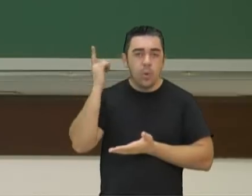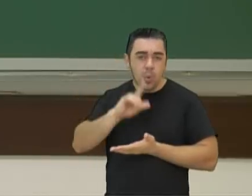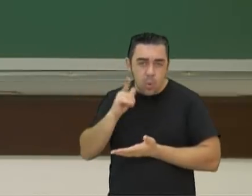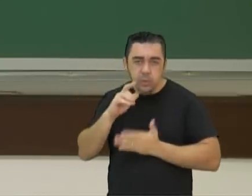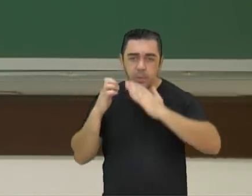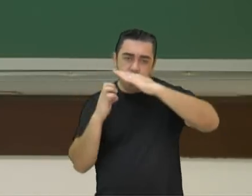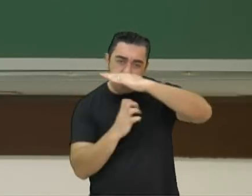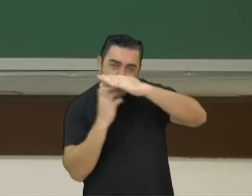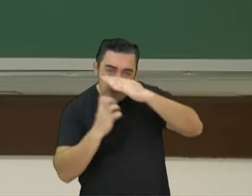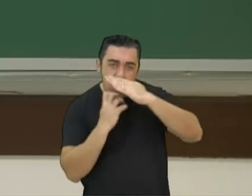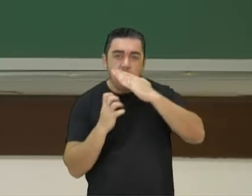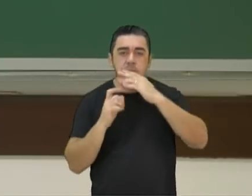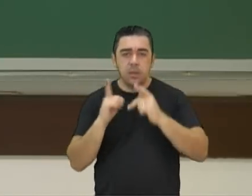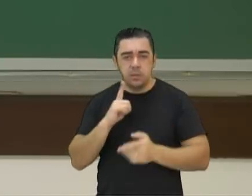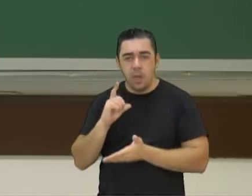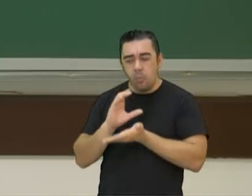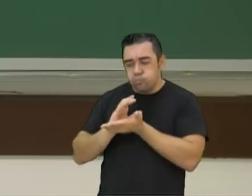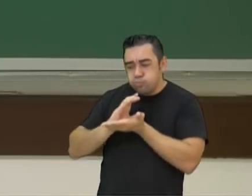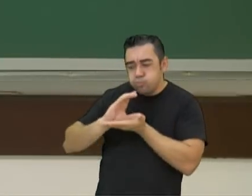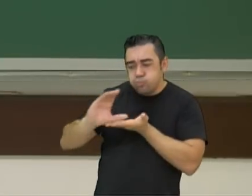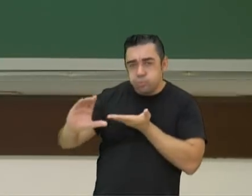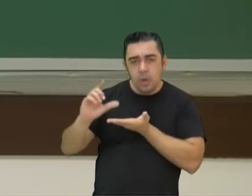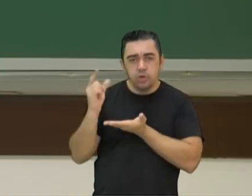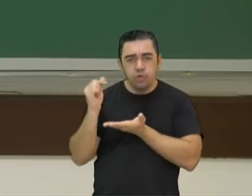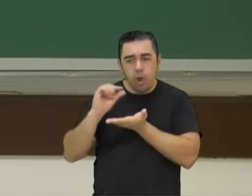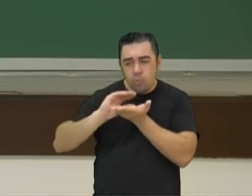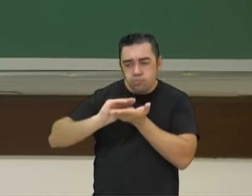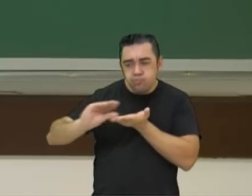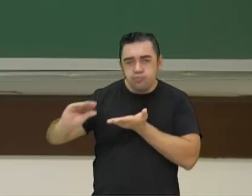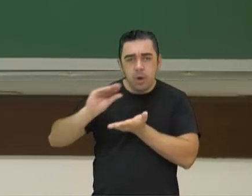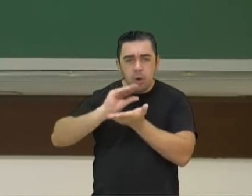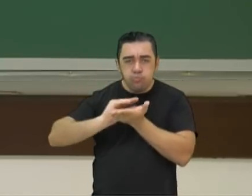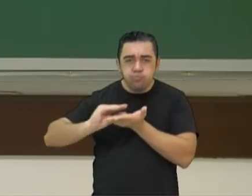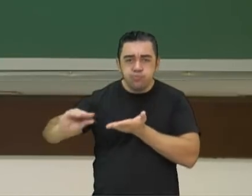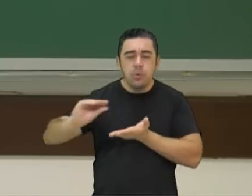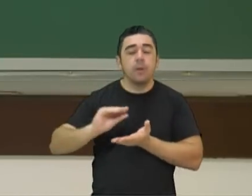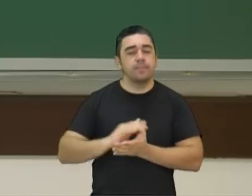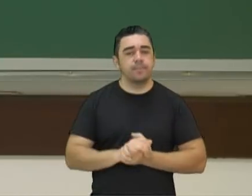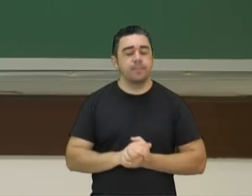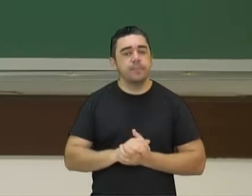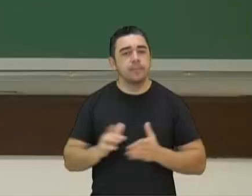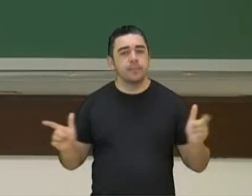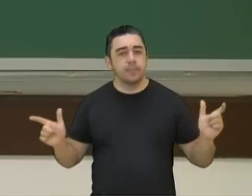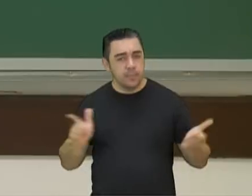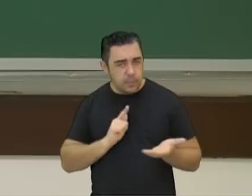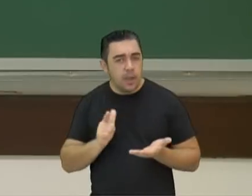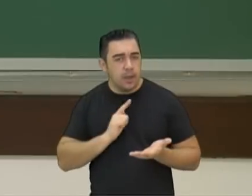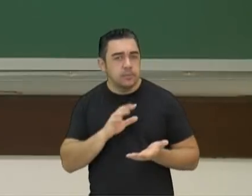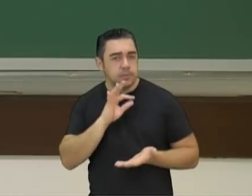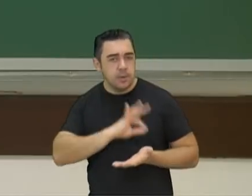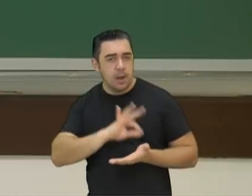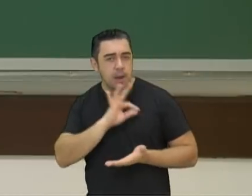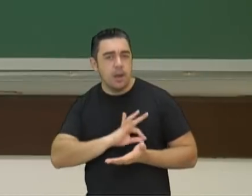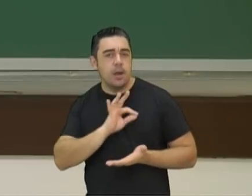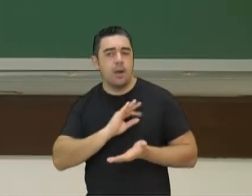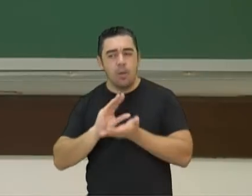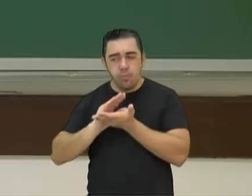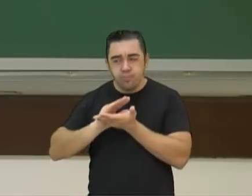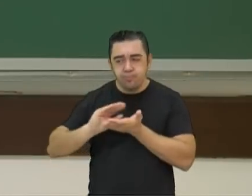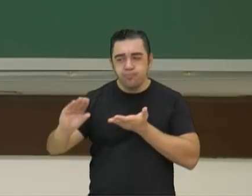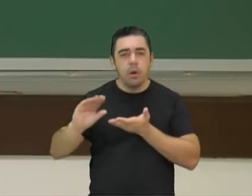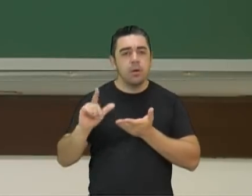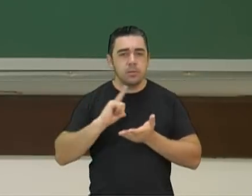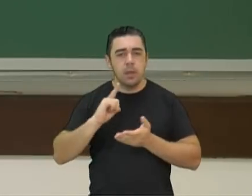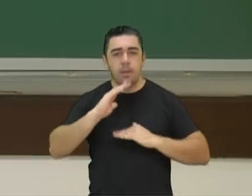Então, eles começaram a ser profissionais do surf. Eles recebem dinheiro para a prática